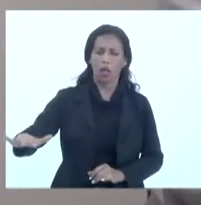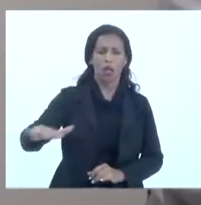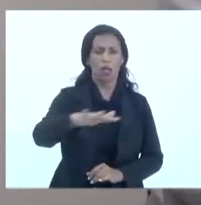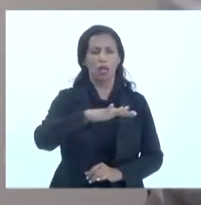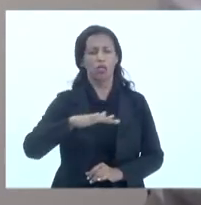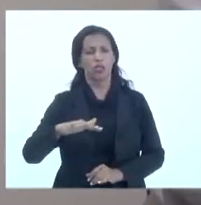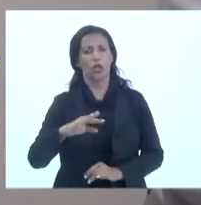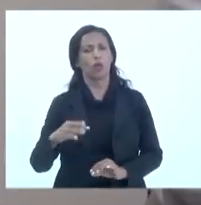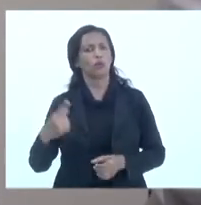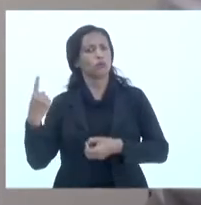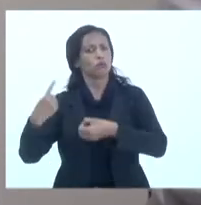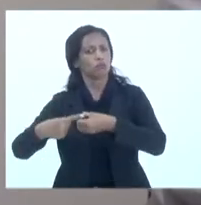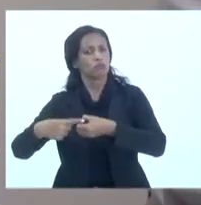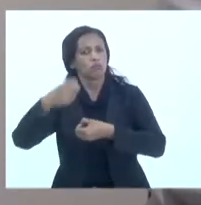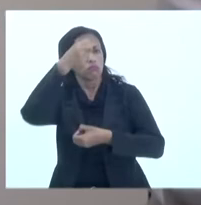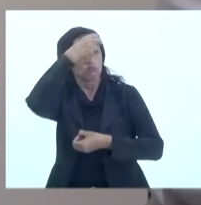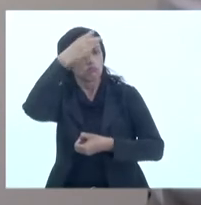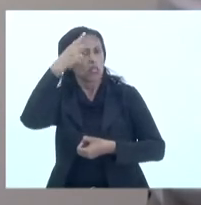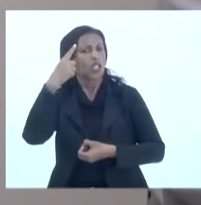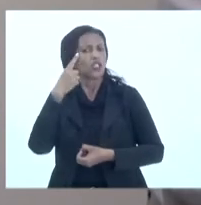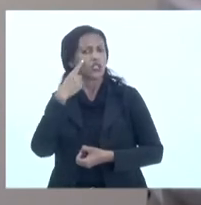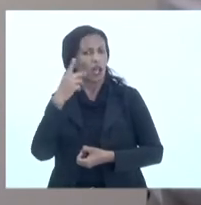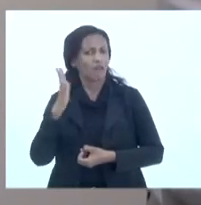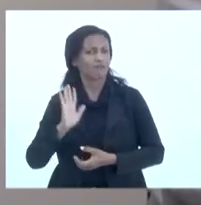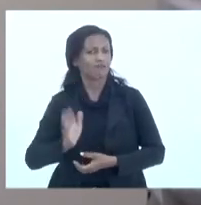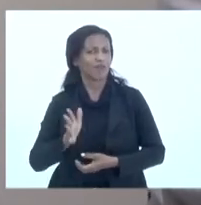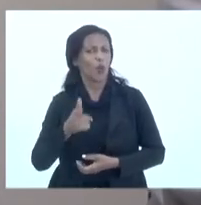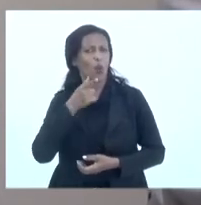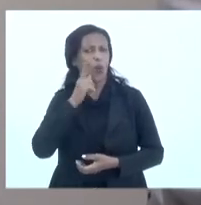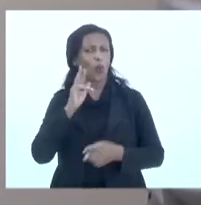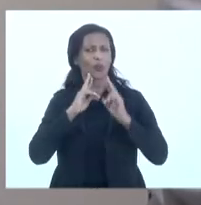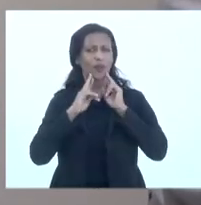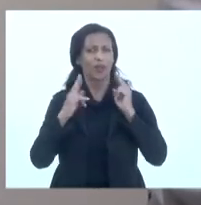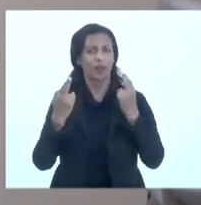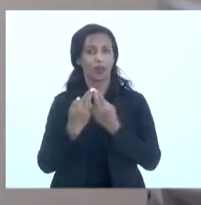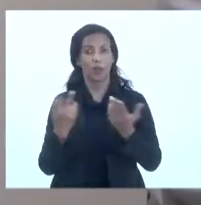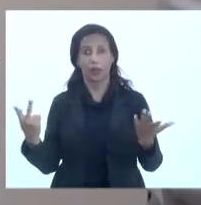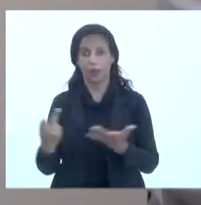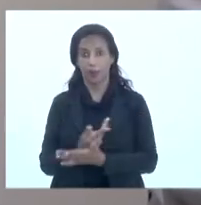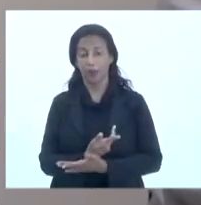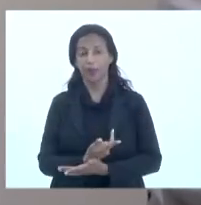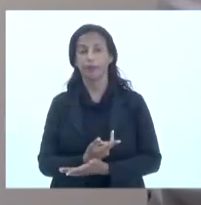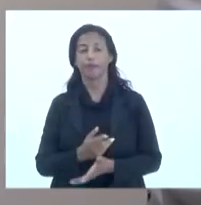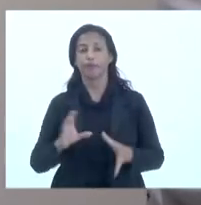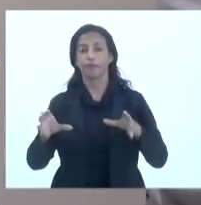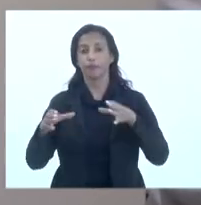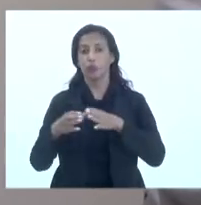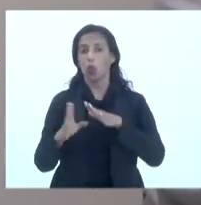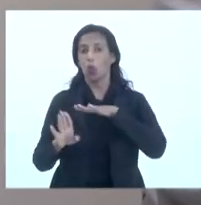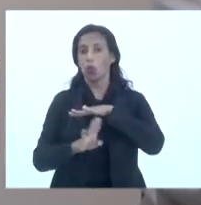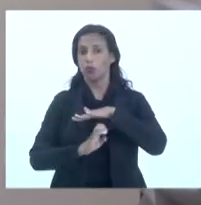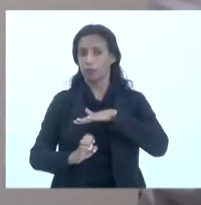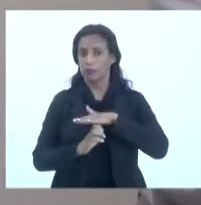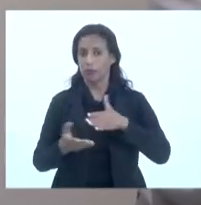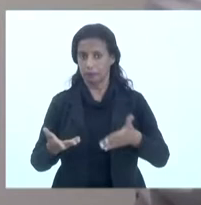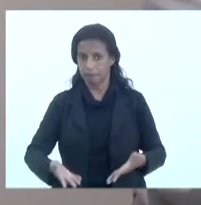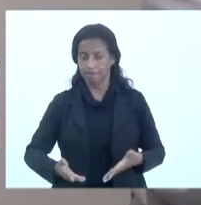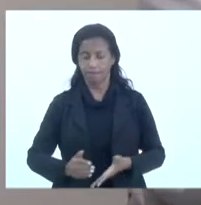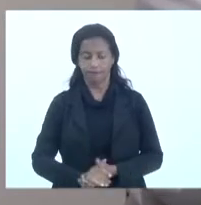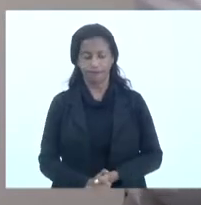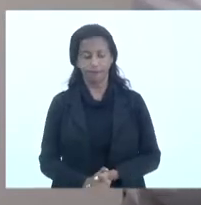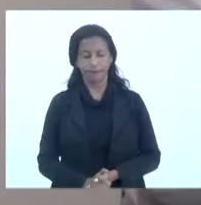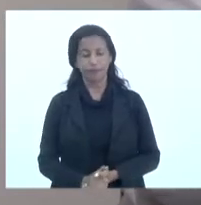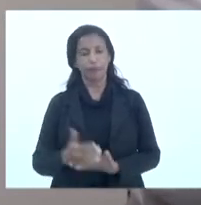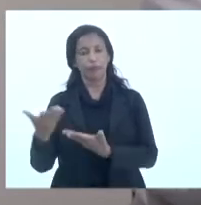dois municípios, e a gente ouviu muito isso ontem na reunião que fizemos com os empresários aqui. Passo